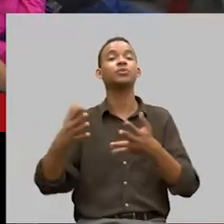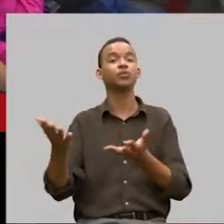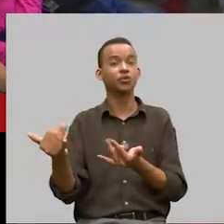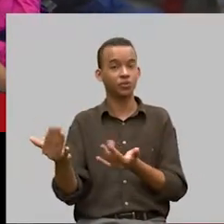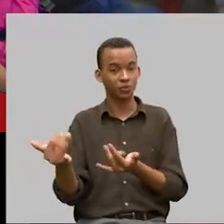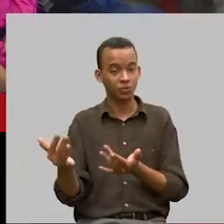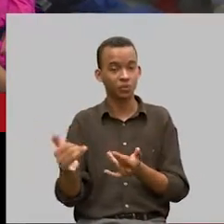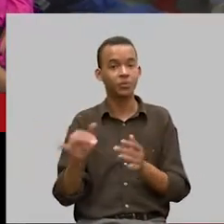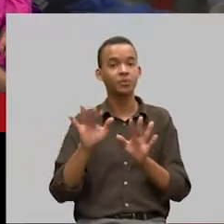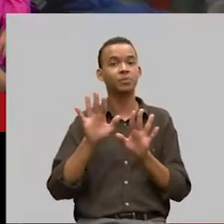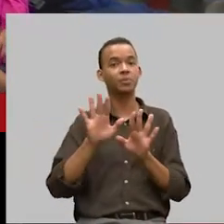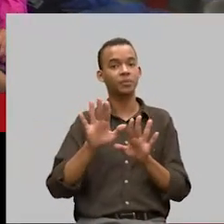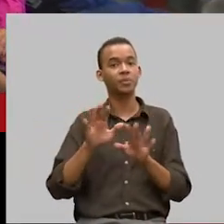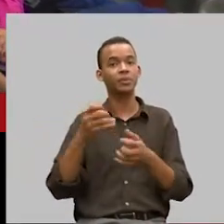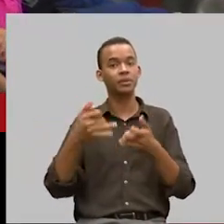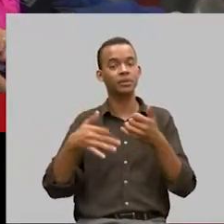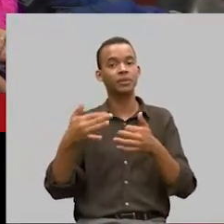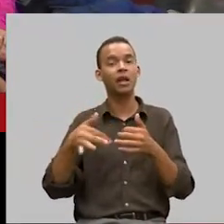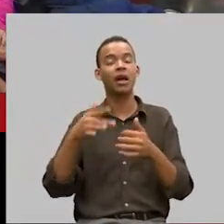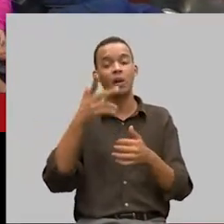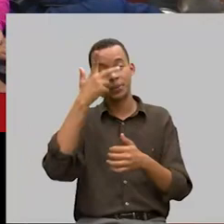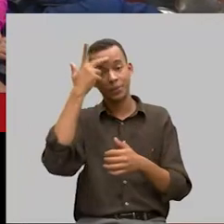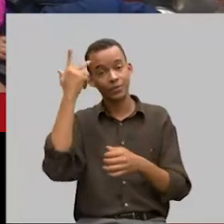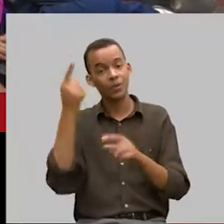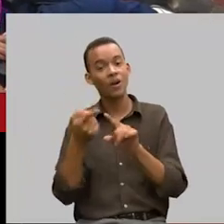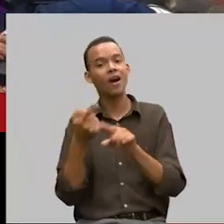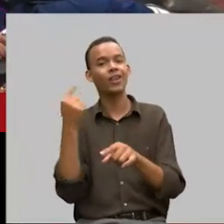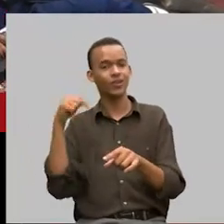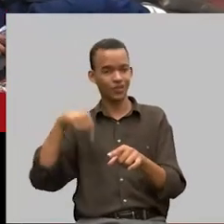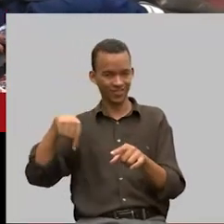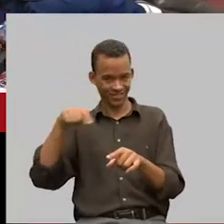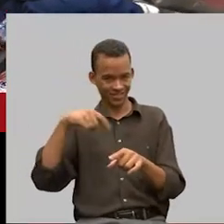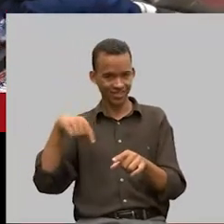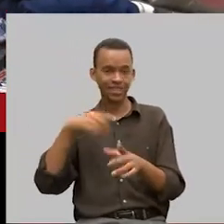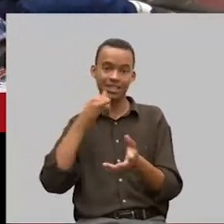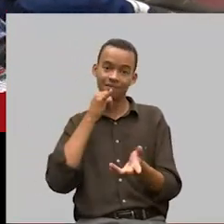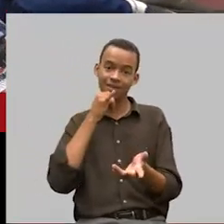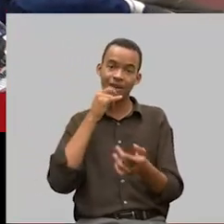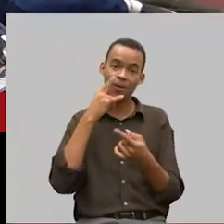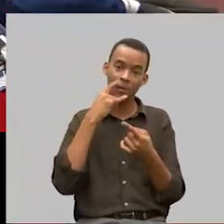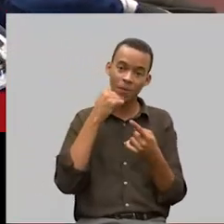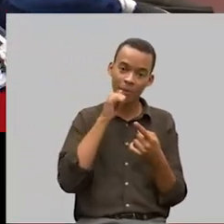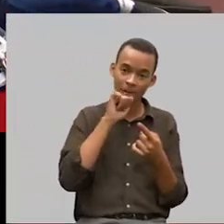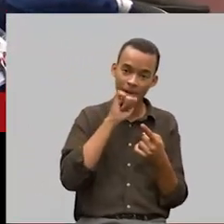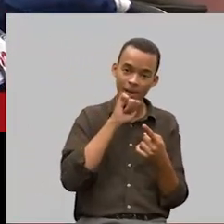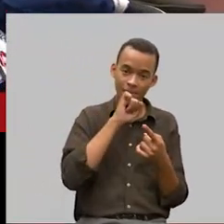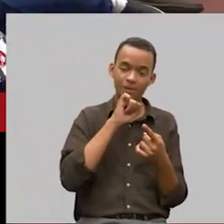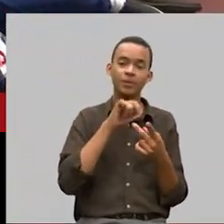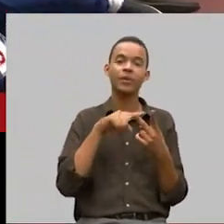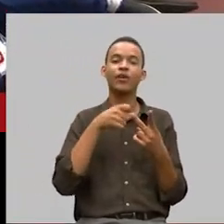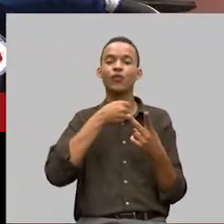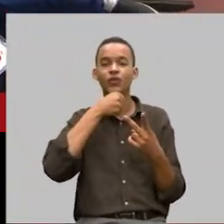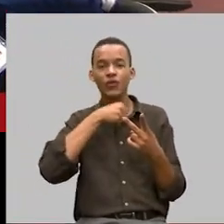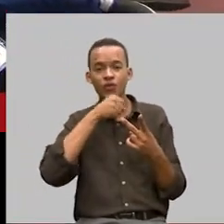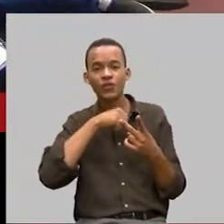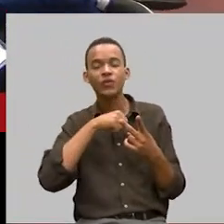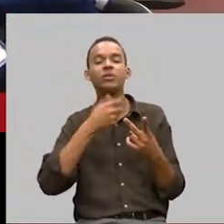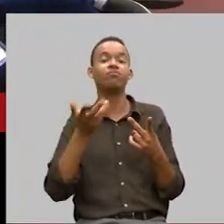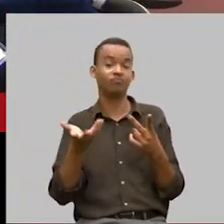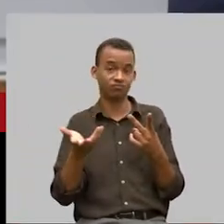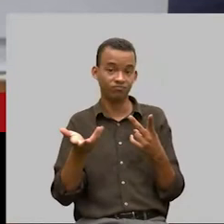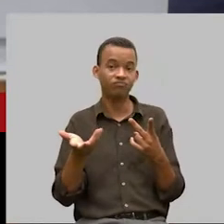daqueles que vieram Antes de nós vou tá falando a respeito de seus pais suas mães Seus avós suas